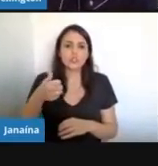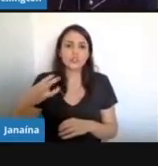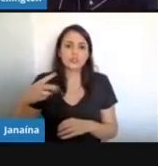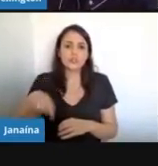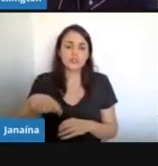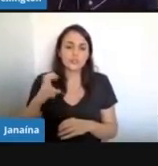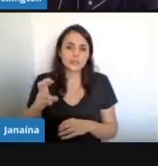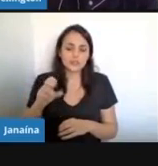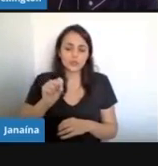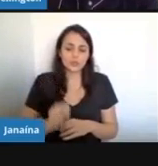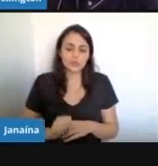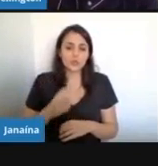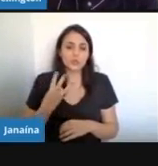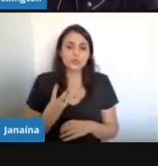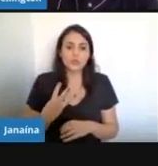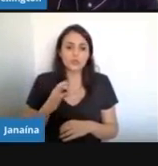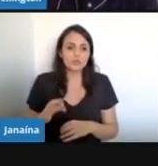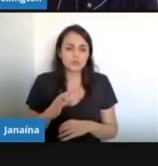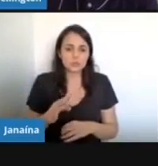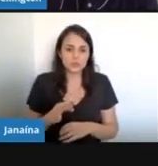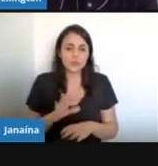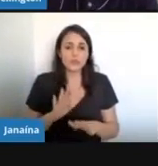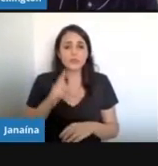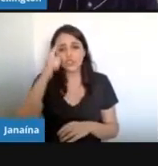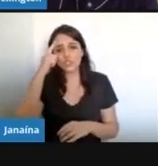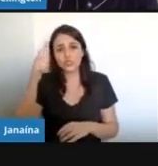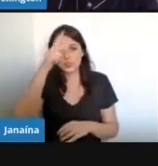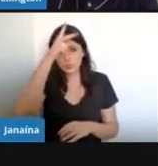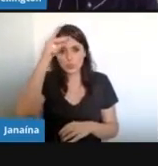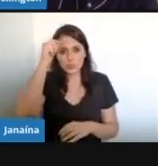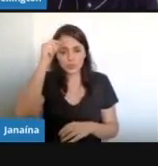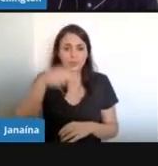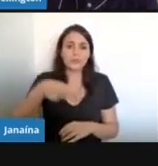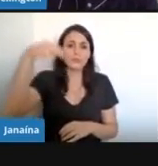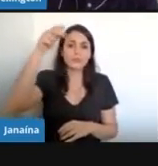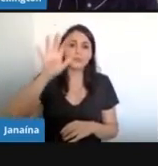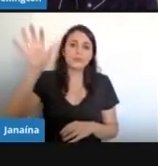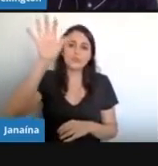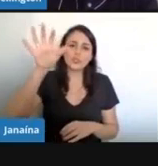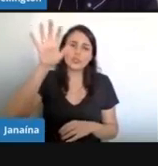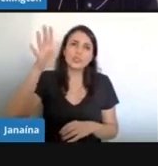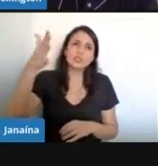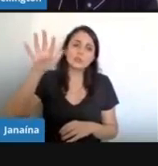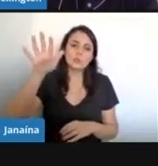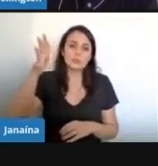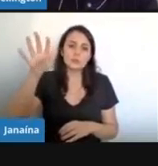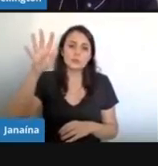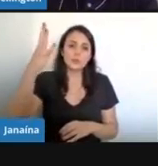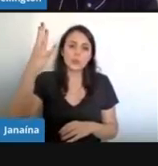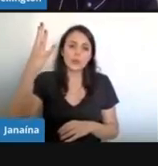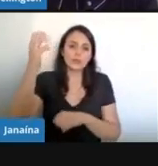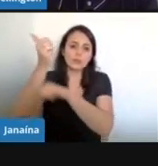na Sul, 3. Já em relação à gestão municipal, para a região Nordeste, nós temos uma média